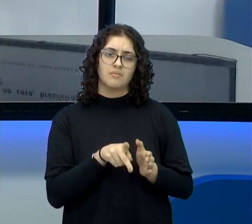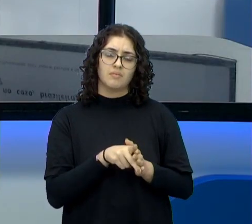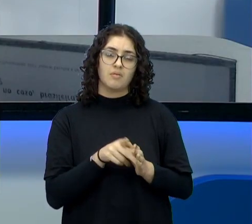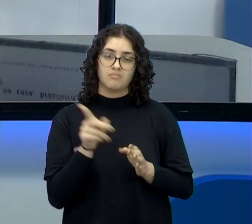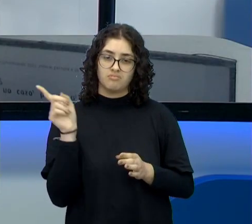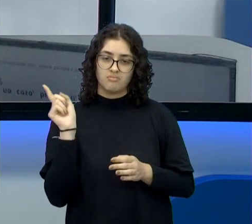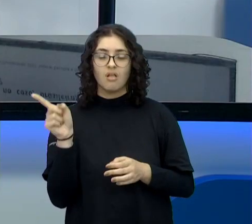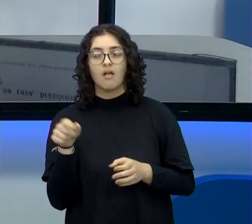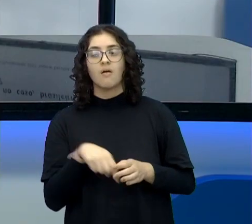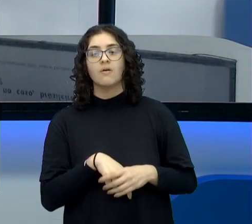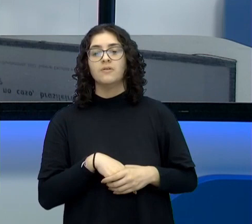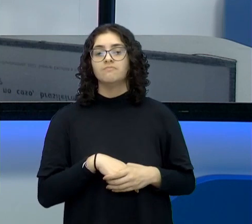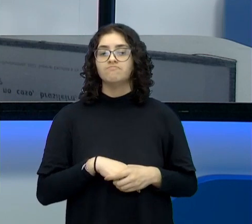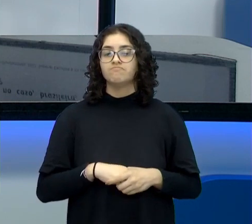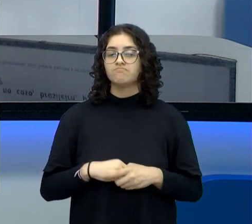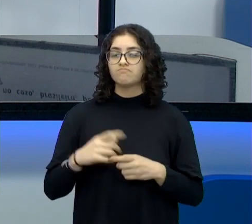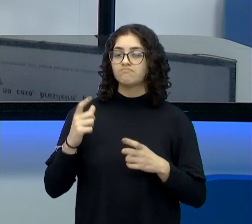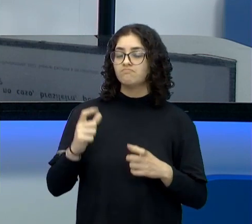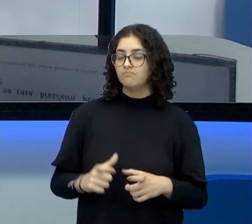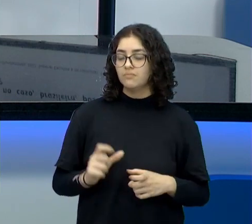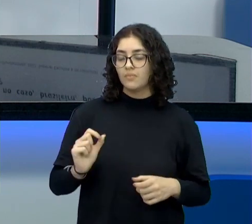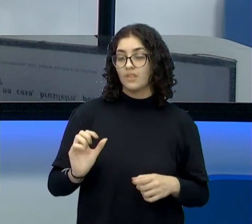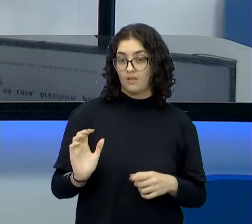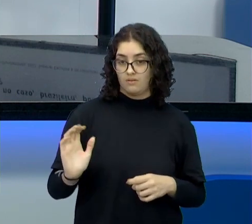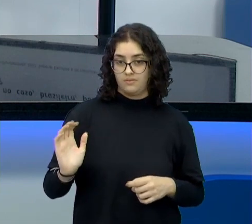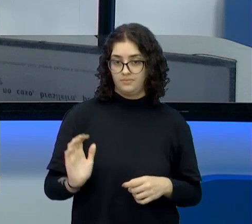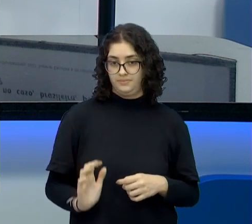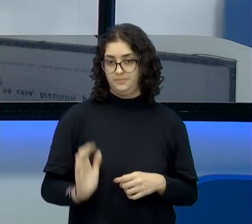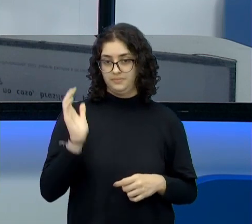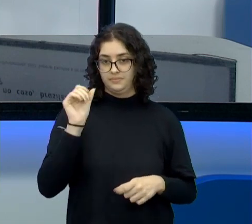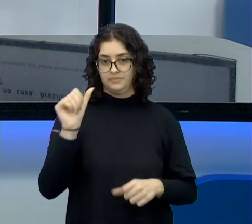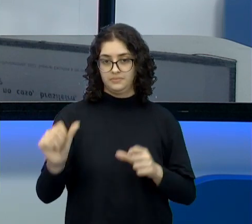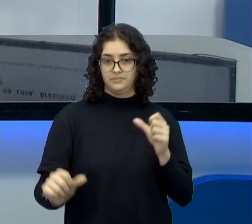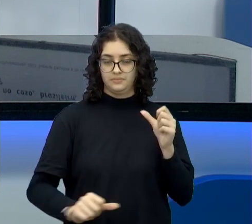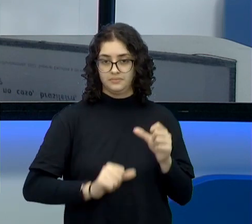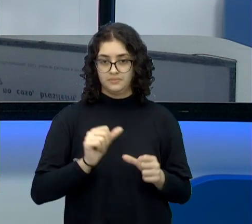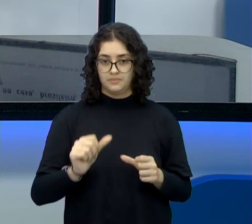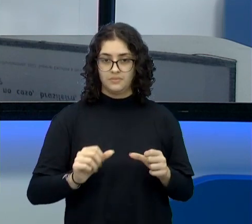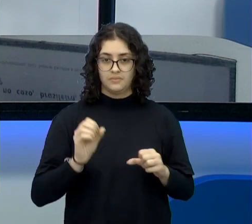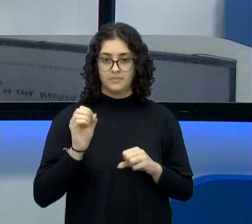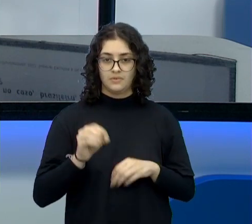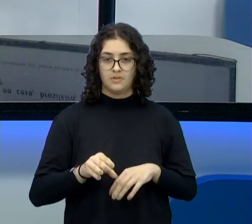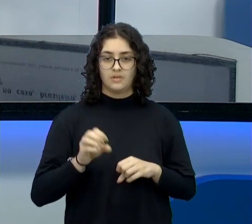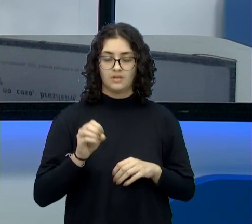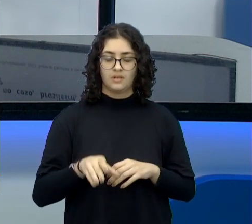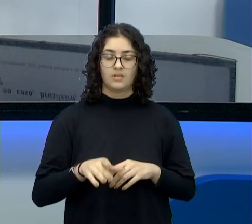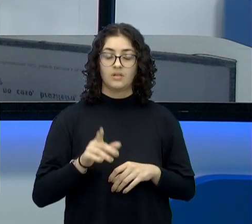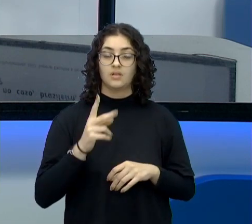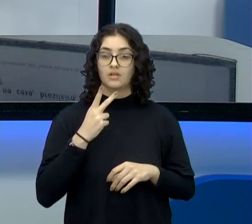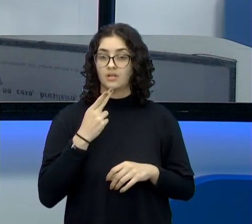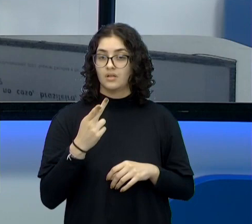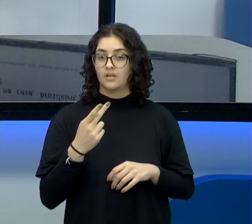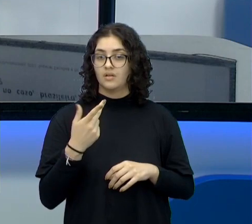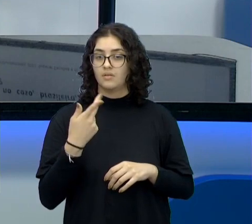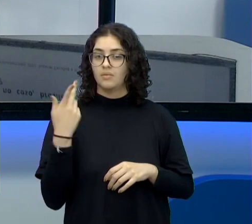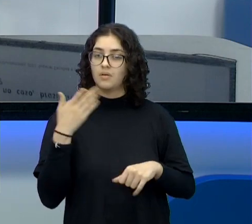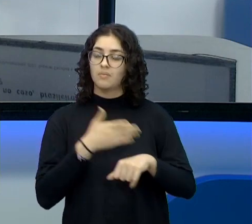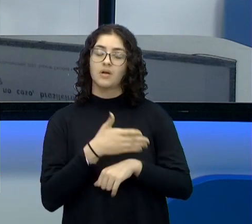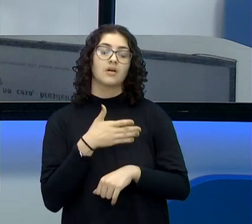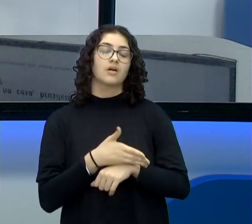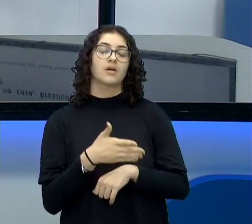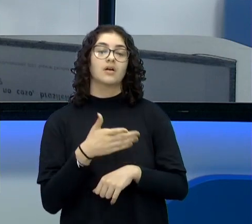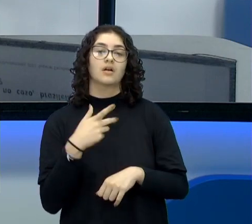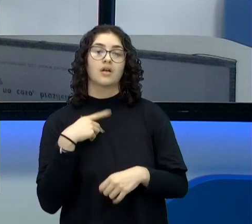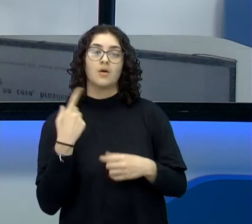plebiscito, onde situações, principalmente quando tiver essas mudanças na educação, diz que deixa uma chamada pública, uma chamada aberta para a população falar,